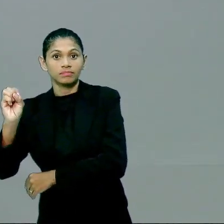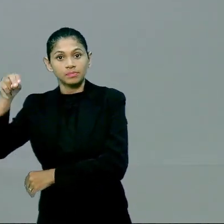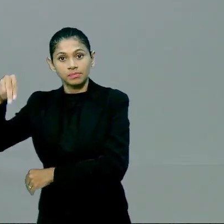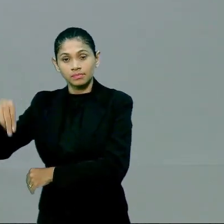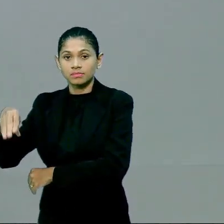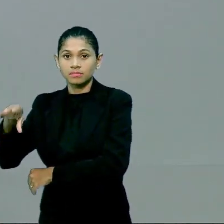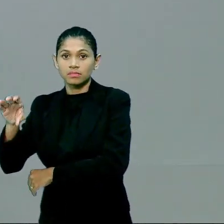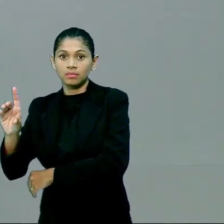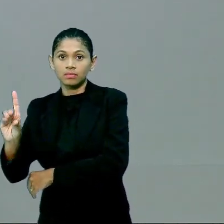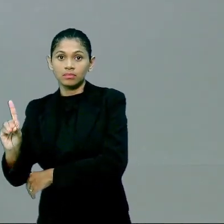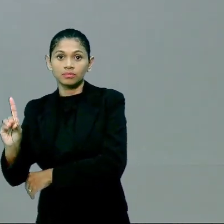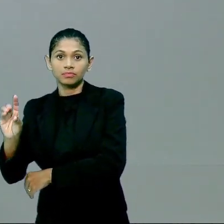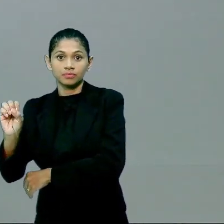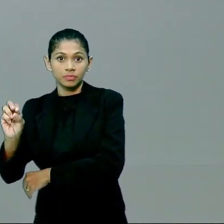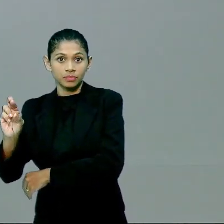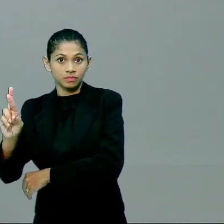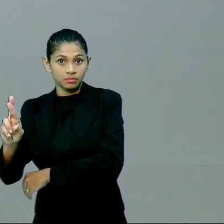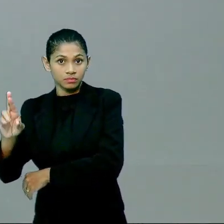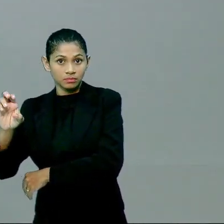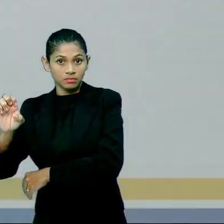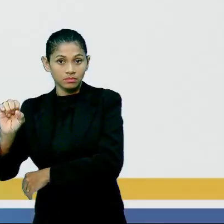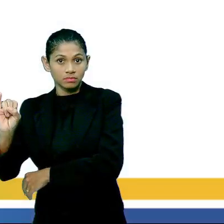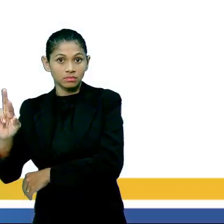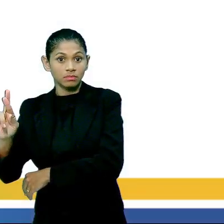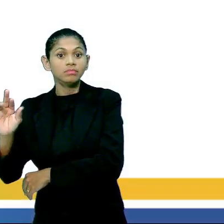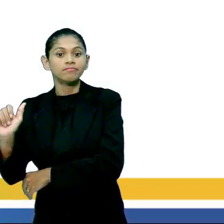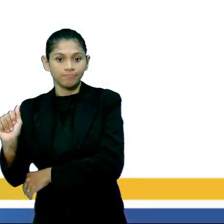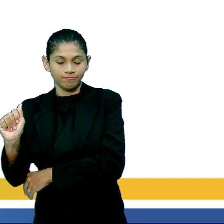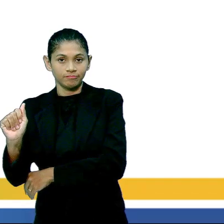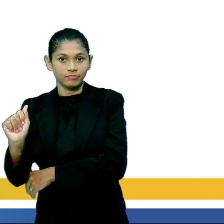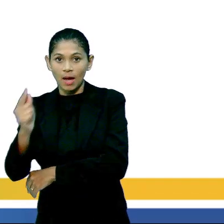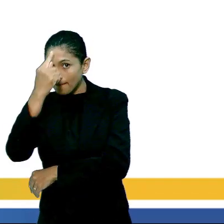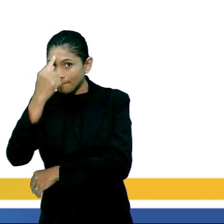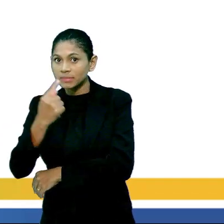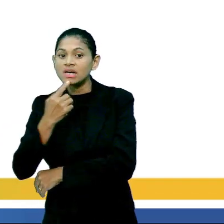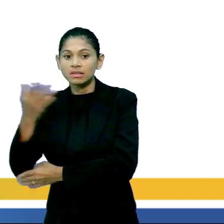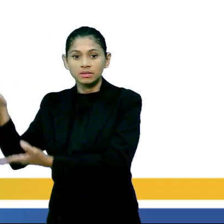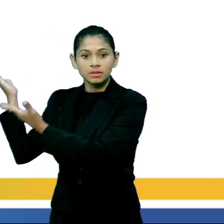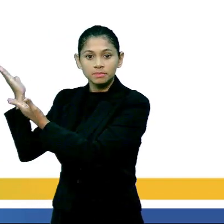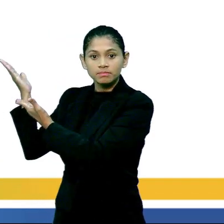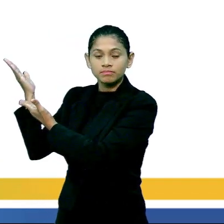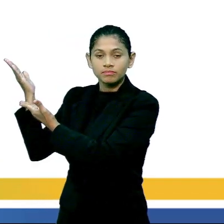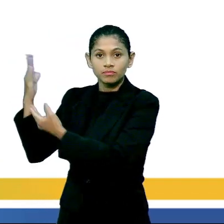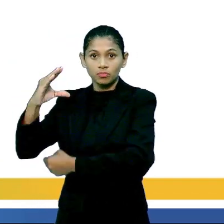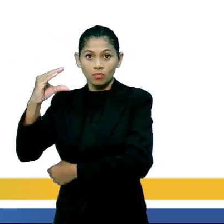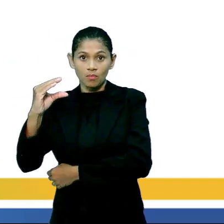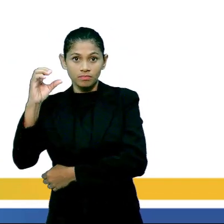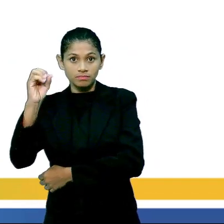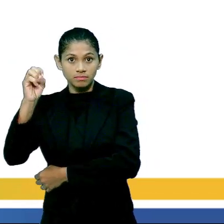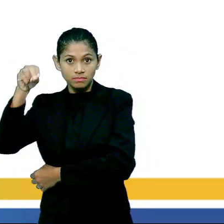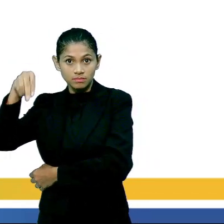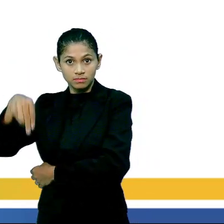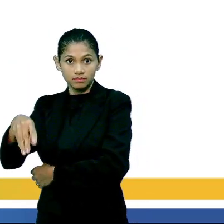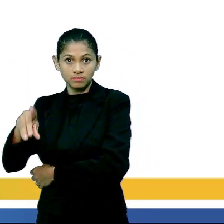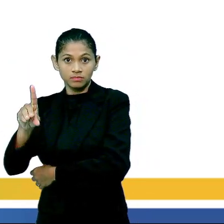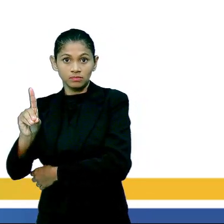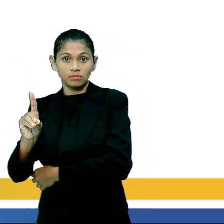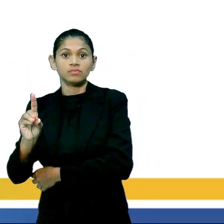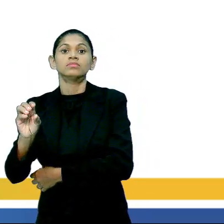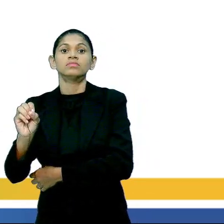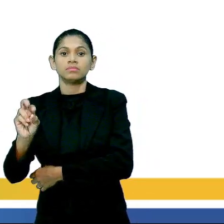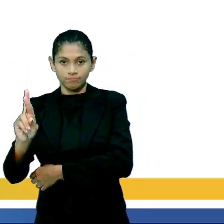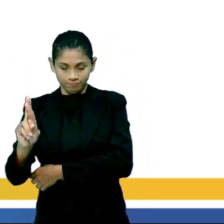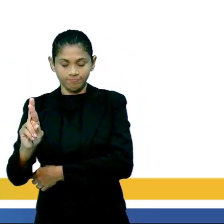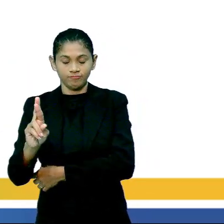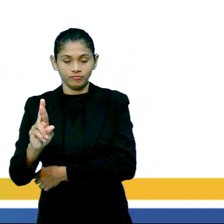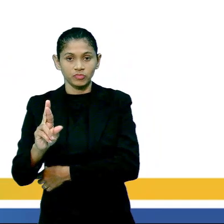isso, a gente tem essa imagem dessa ave aí, que vai aparecer na tela para vocês, que é o condor, que é uma ave que habita